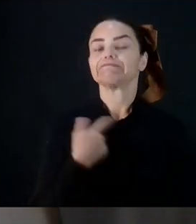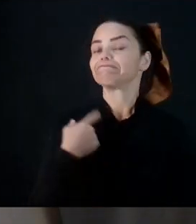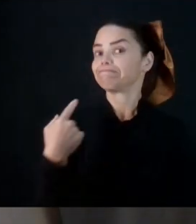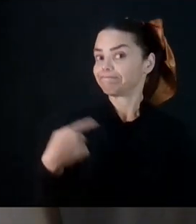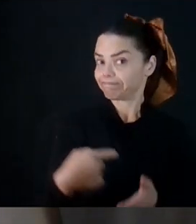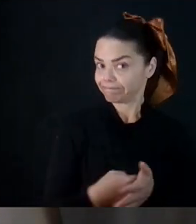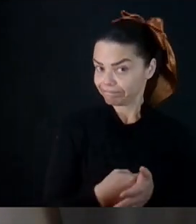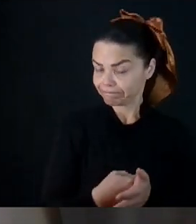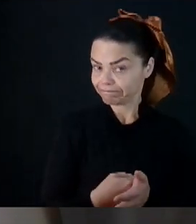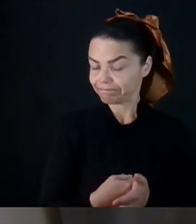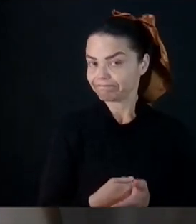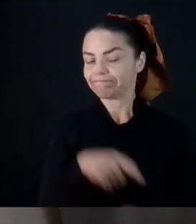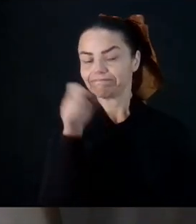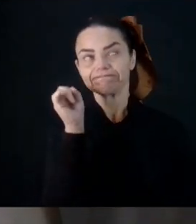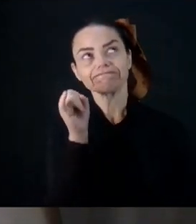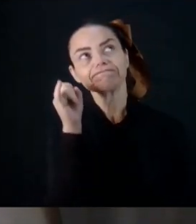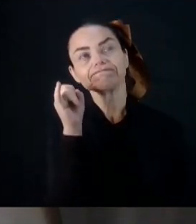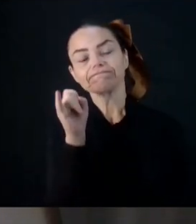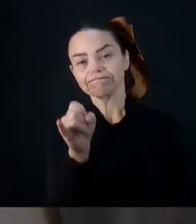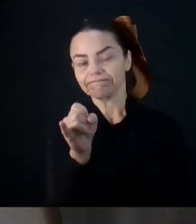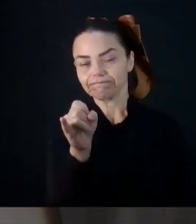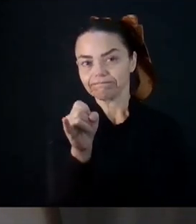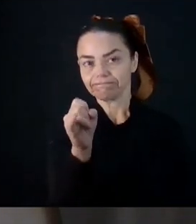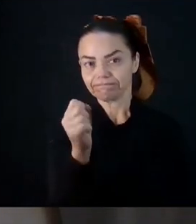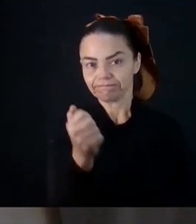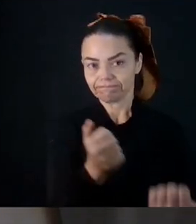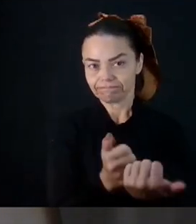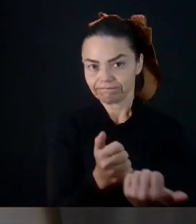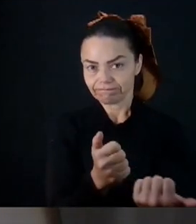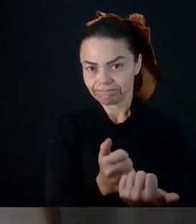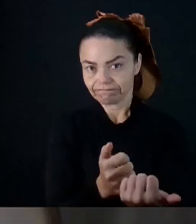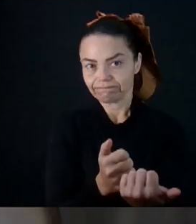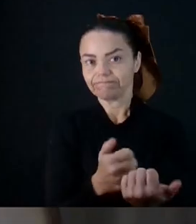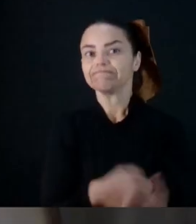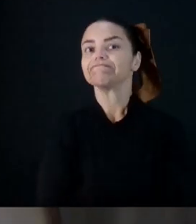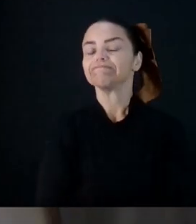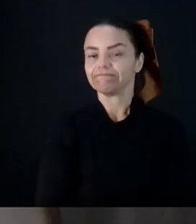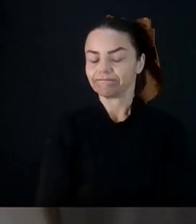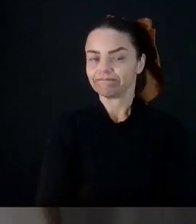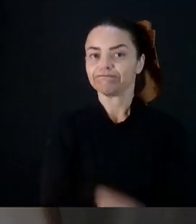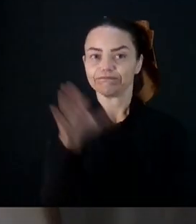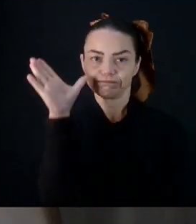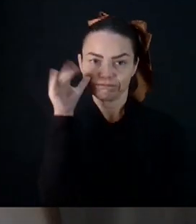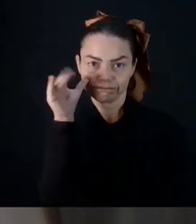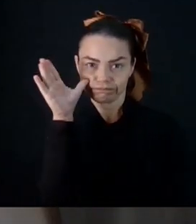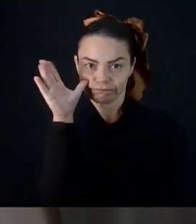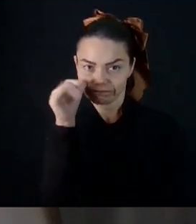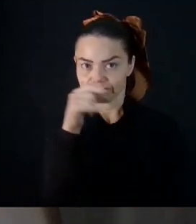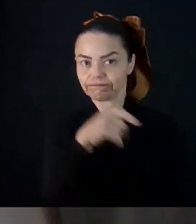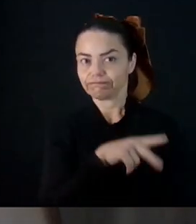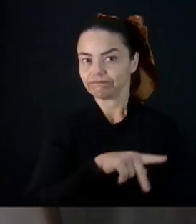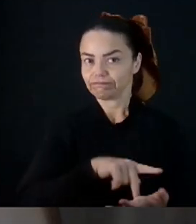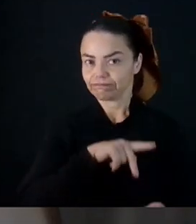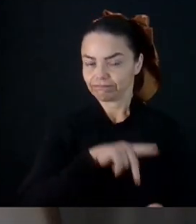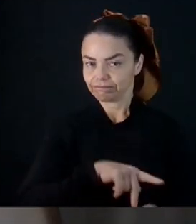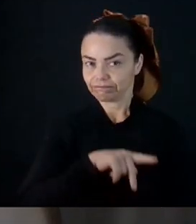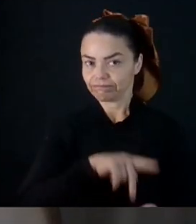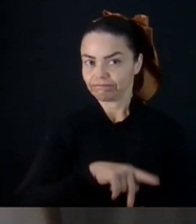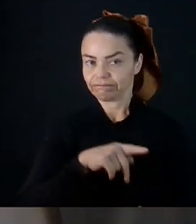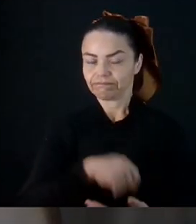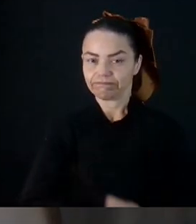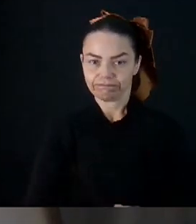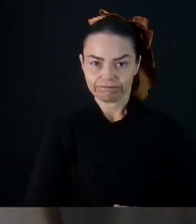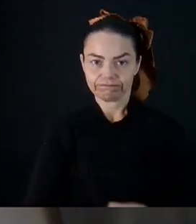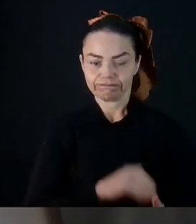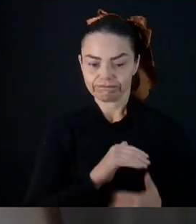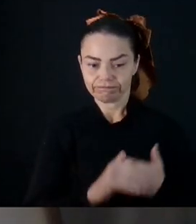que não daria pra gente substituir, né, essa curiosidade que realmente faz parte desse processo de